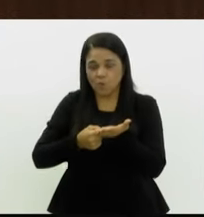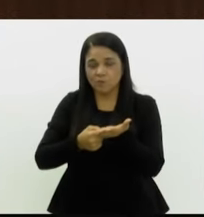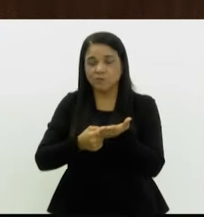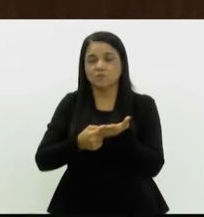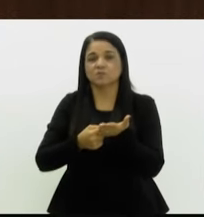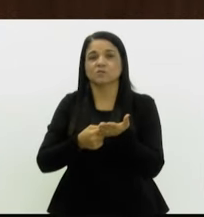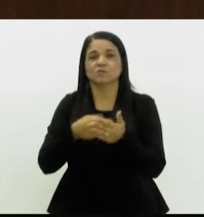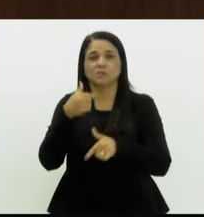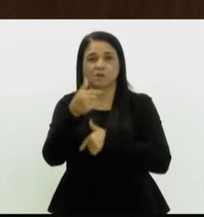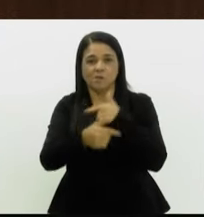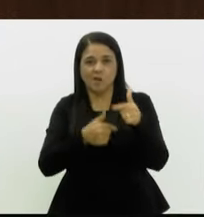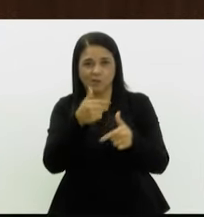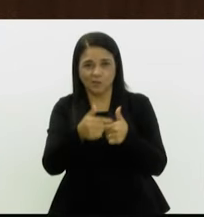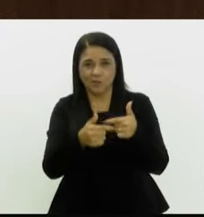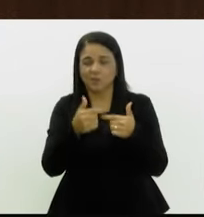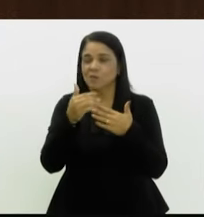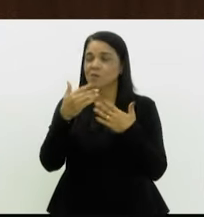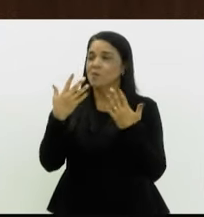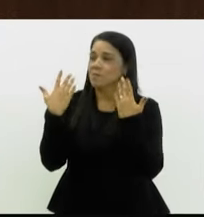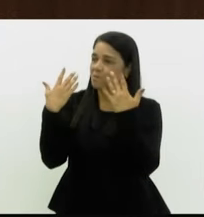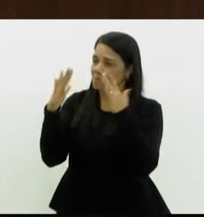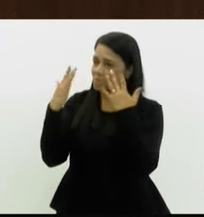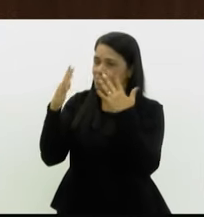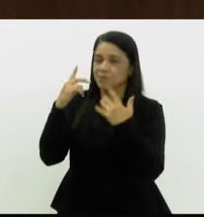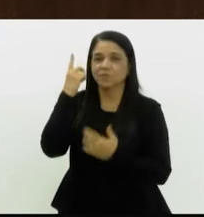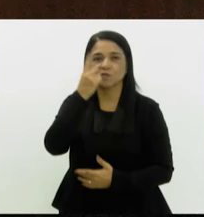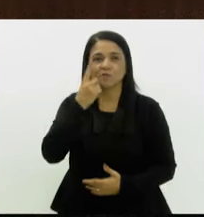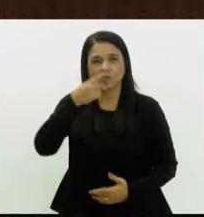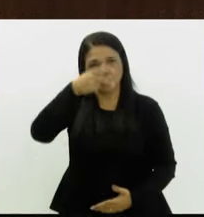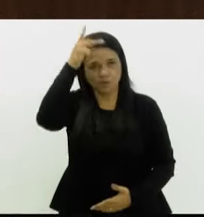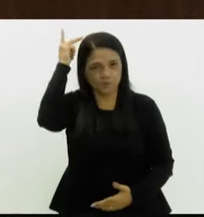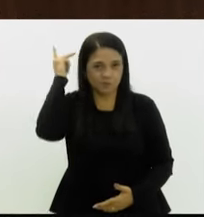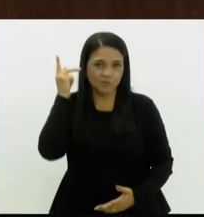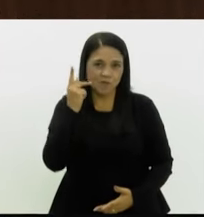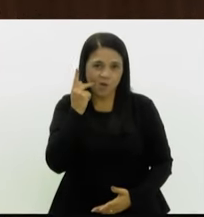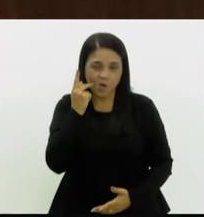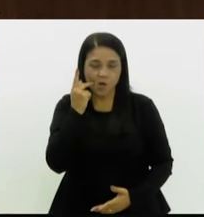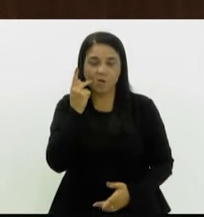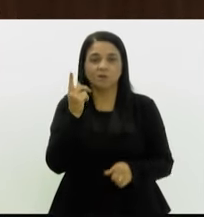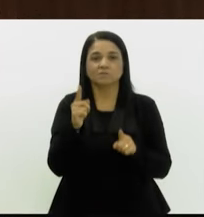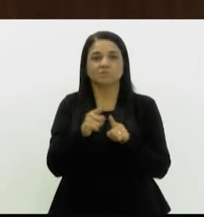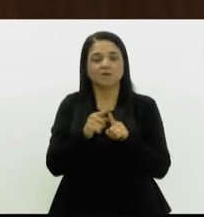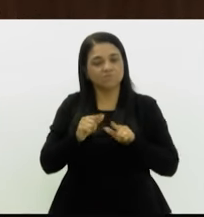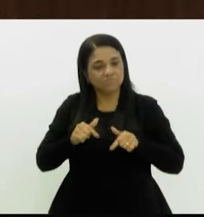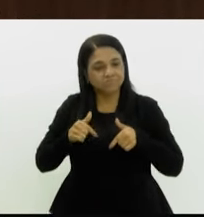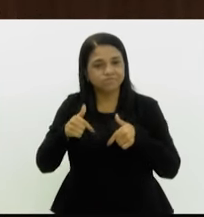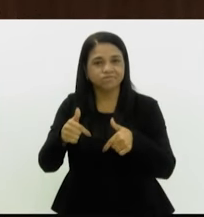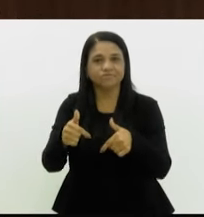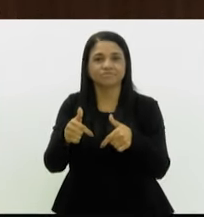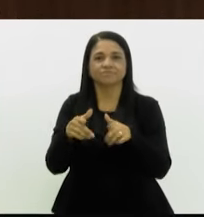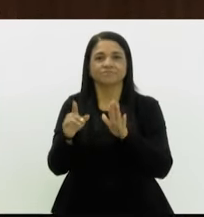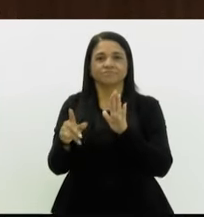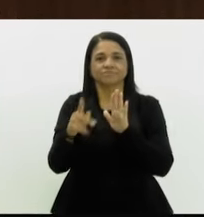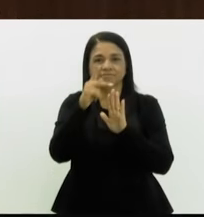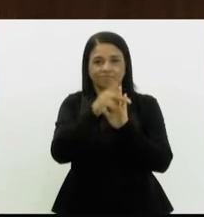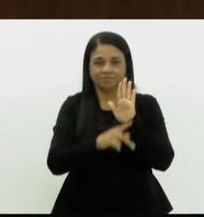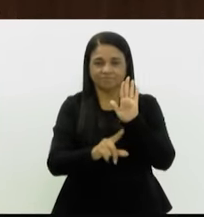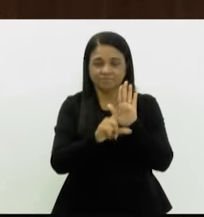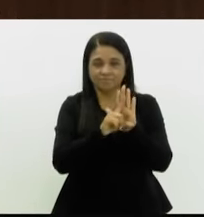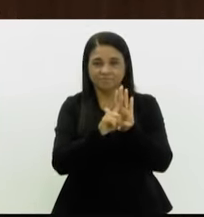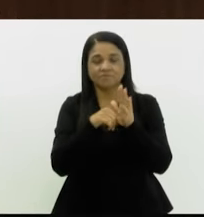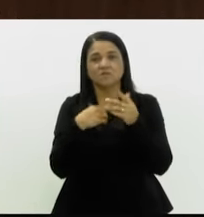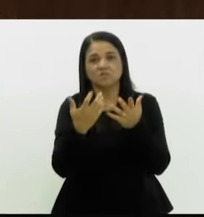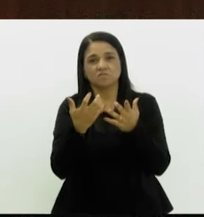trabalhador. Então, parabéns ao deputado Luiz Paulo pela sua iniciativa, e a gente espera que esse estudo